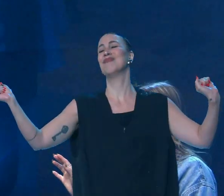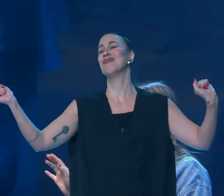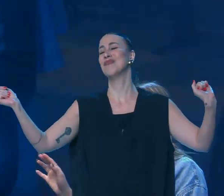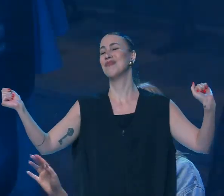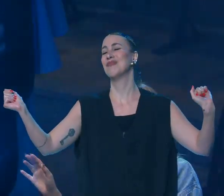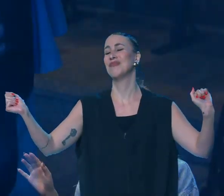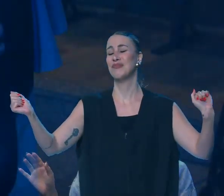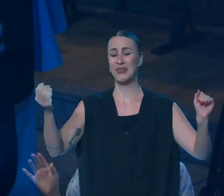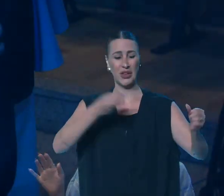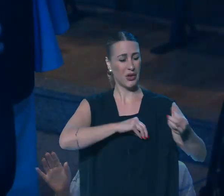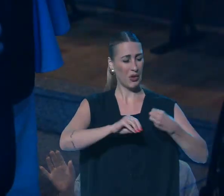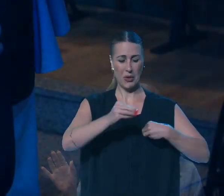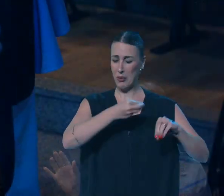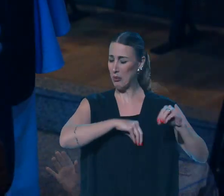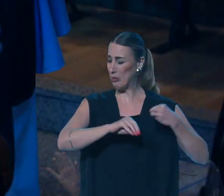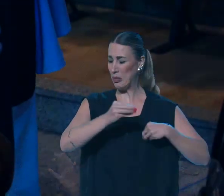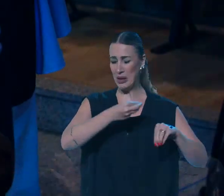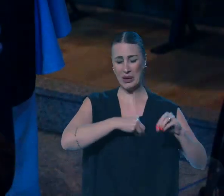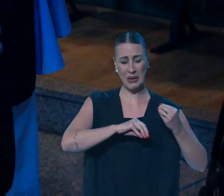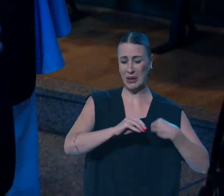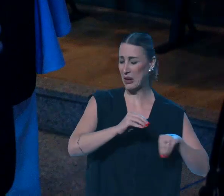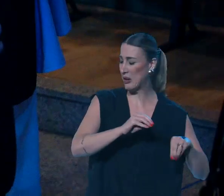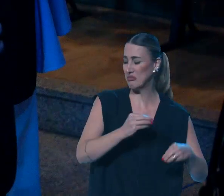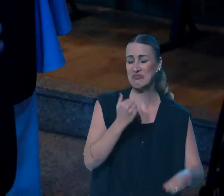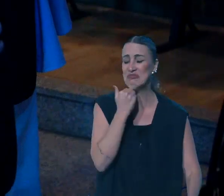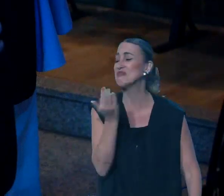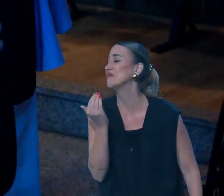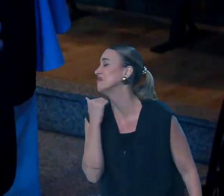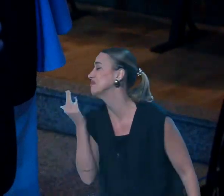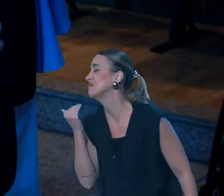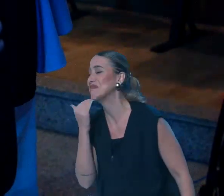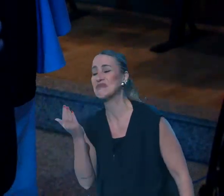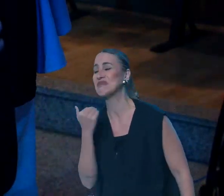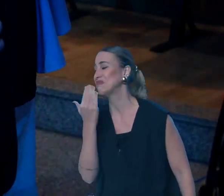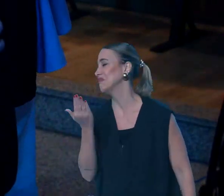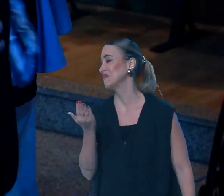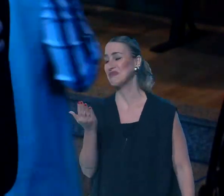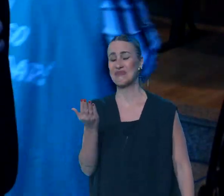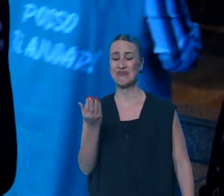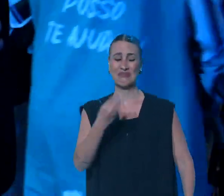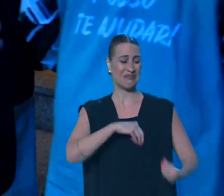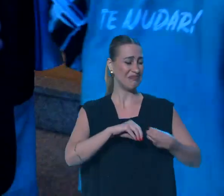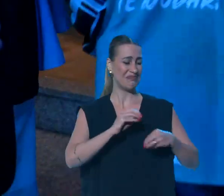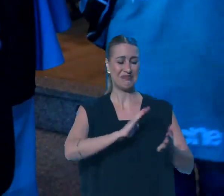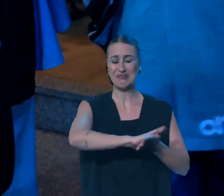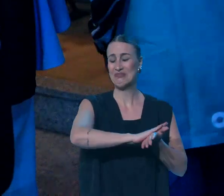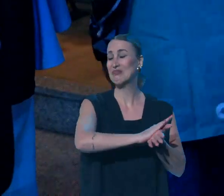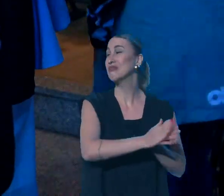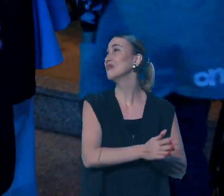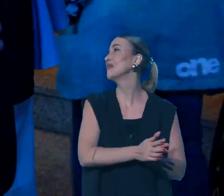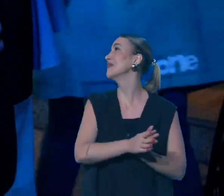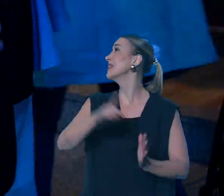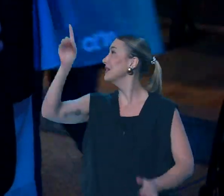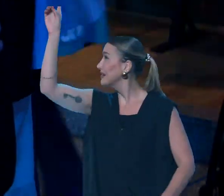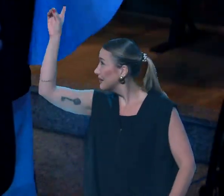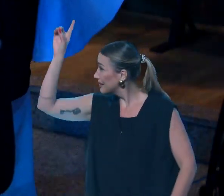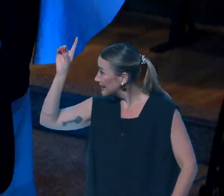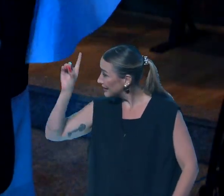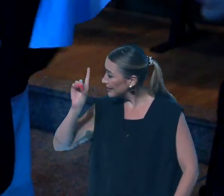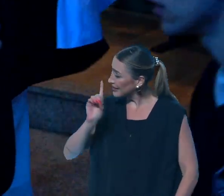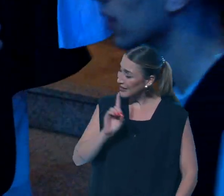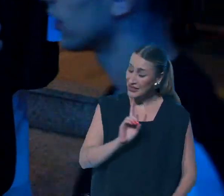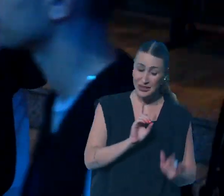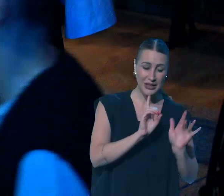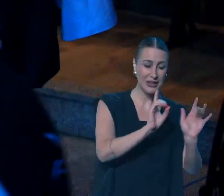O pecado não tem mais poder sobre as nossas vidas, Deus. Nos visita, Pai. Nos visita,